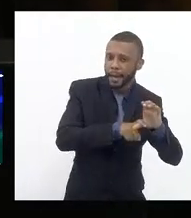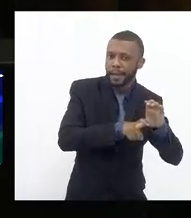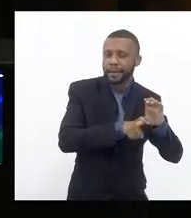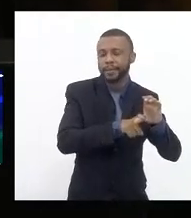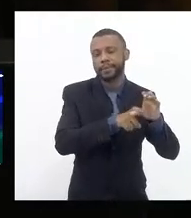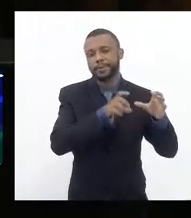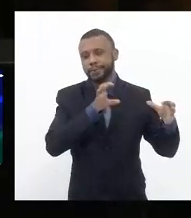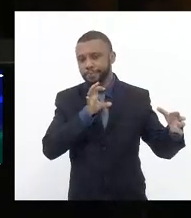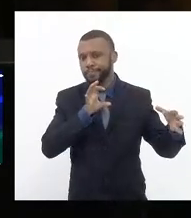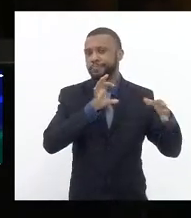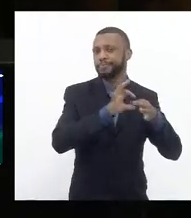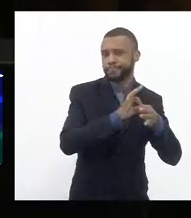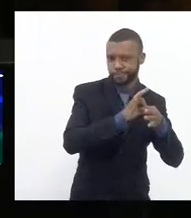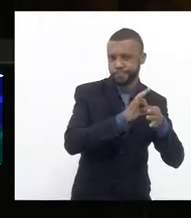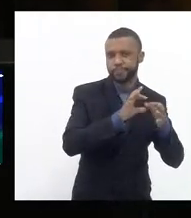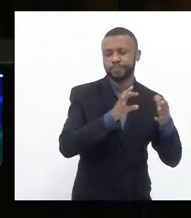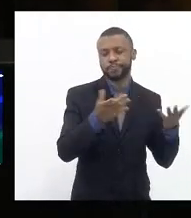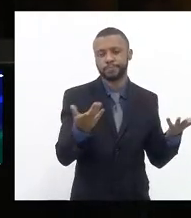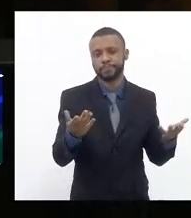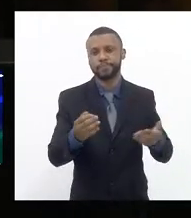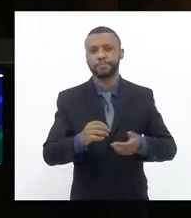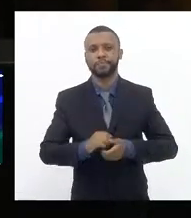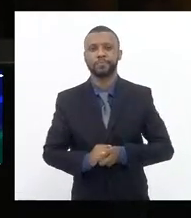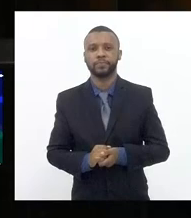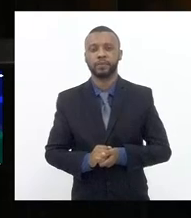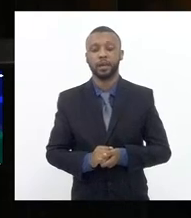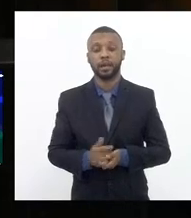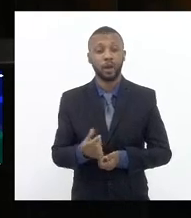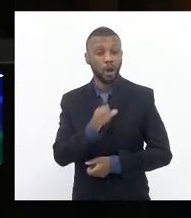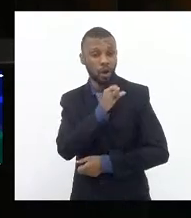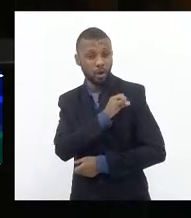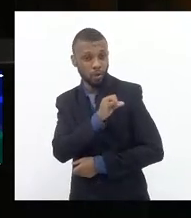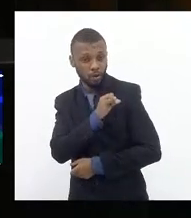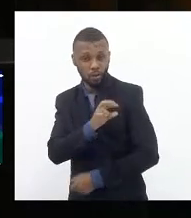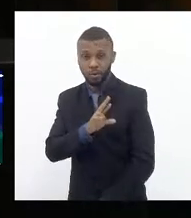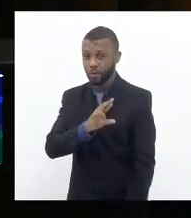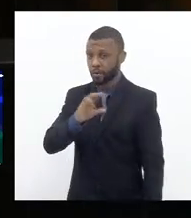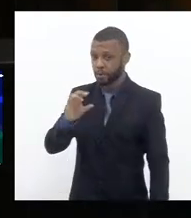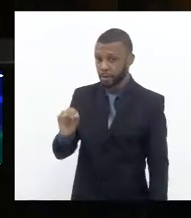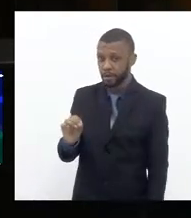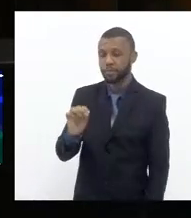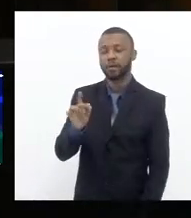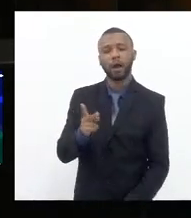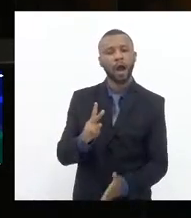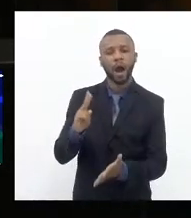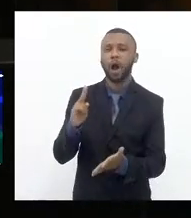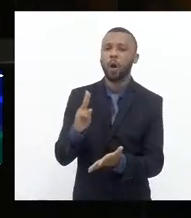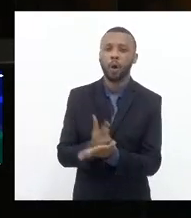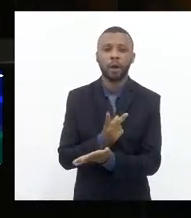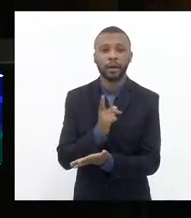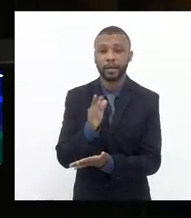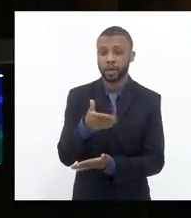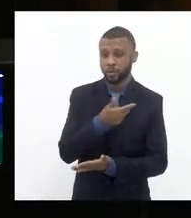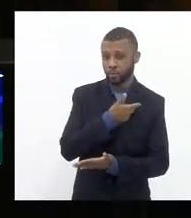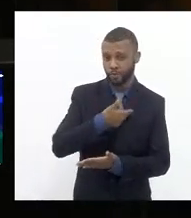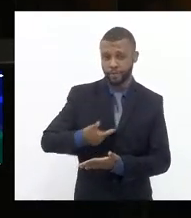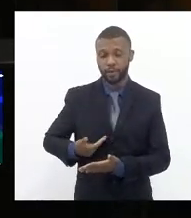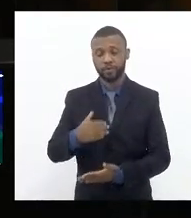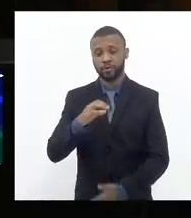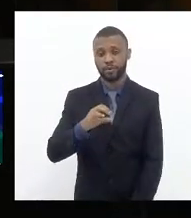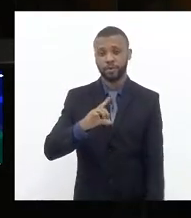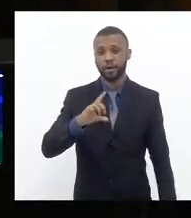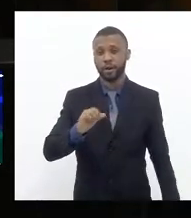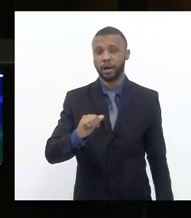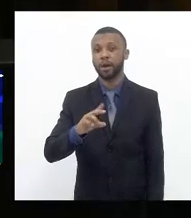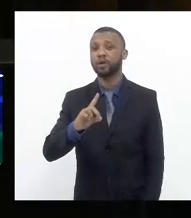menos intensamente. O Rio de Janeiro, ao desencadear, sob o governo Cláudio Castro, por decisão do governo Cláudio